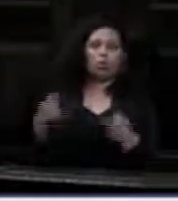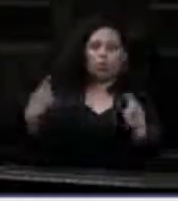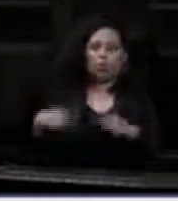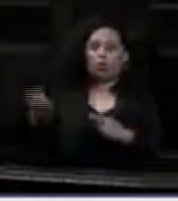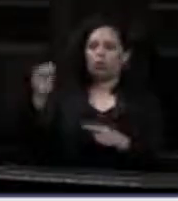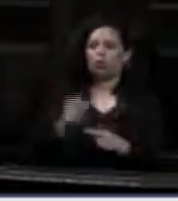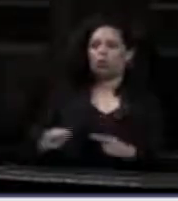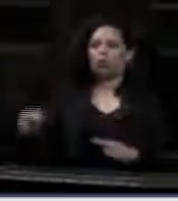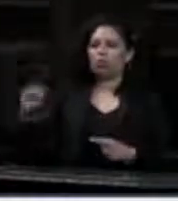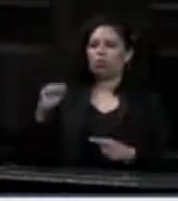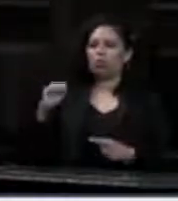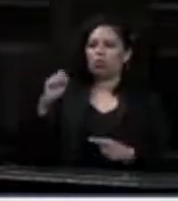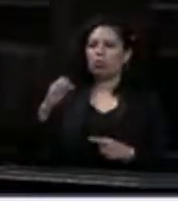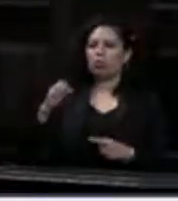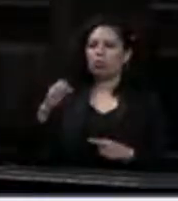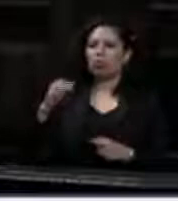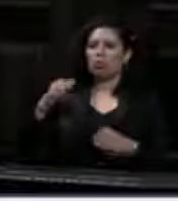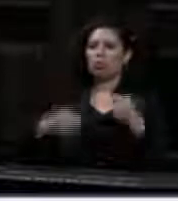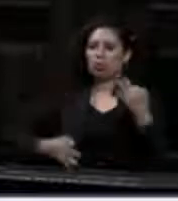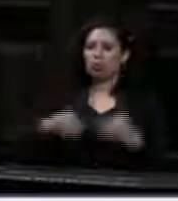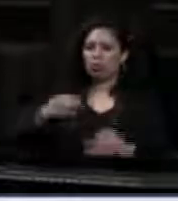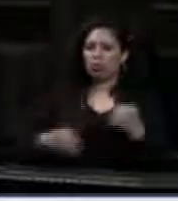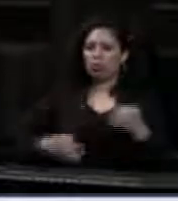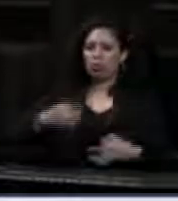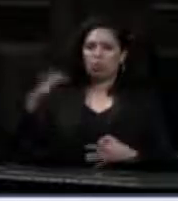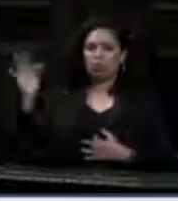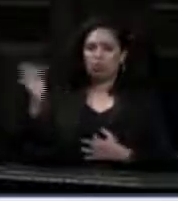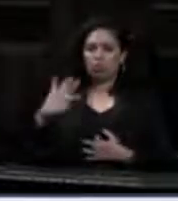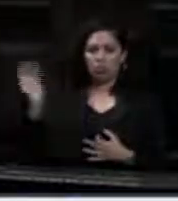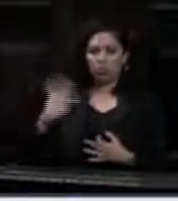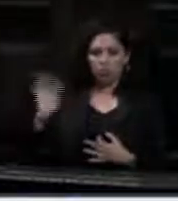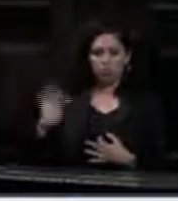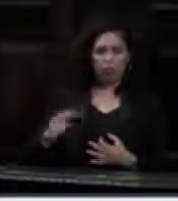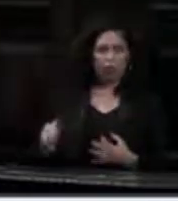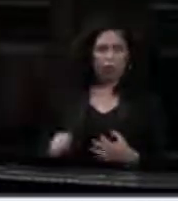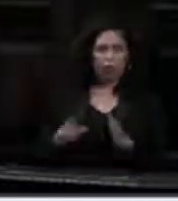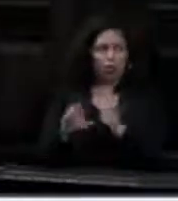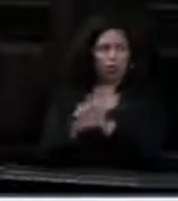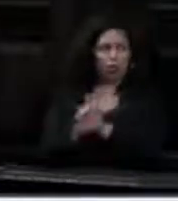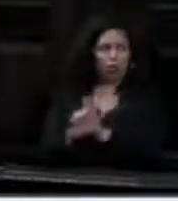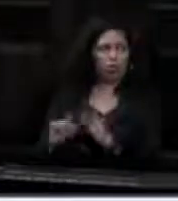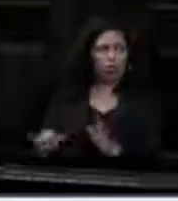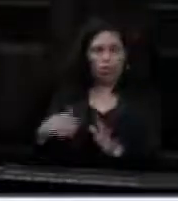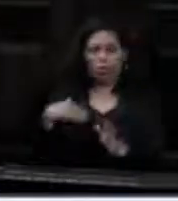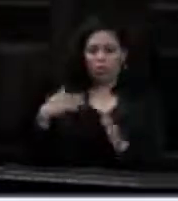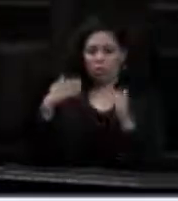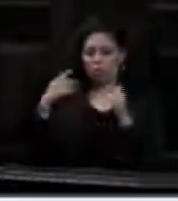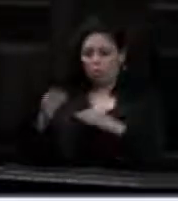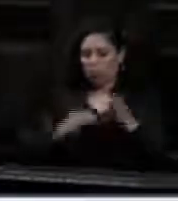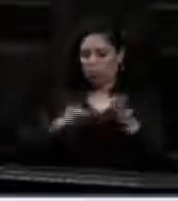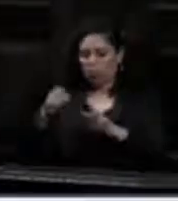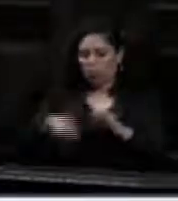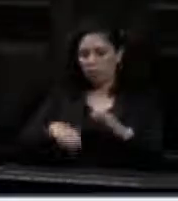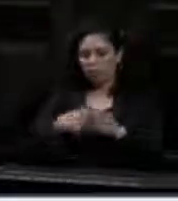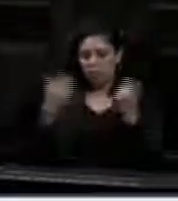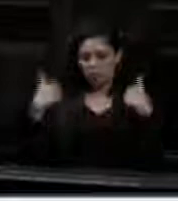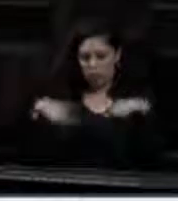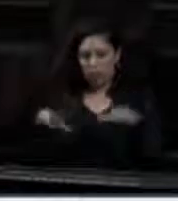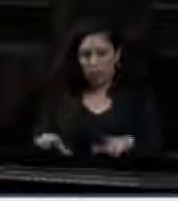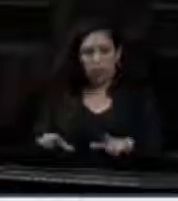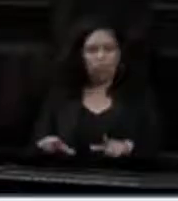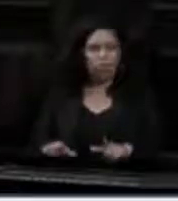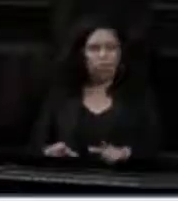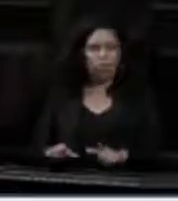Supremo, cuja matéria é relatada pelo ministro Gilmar Mendes, uma lei que apresentei nessa casa, quando Pezão